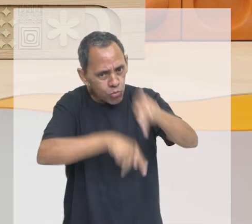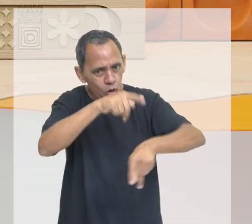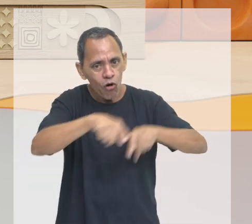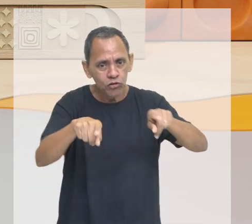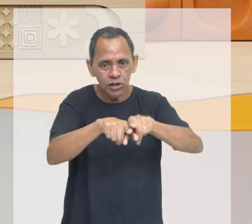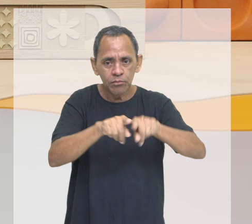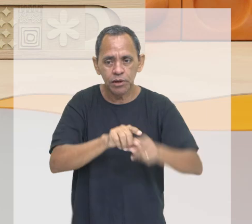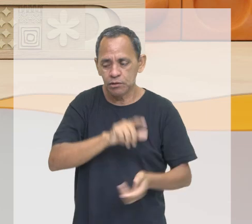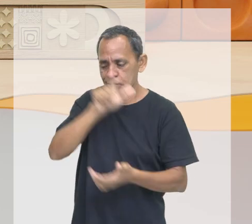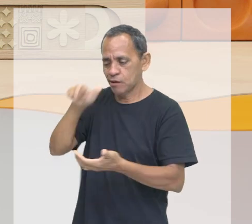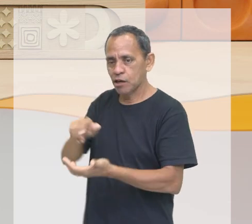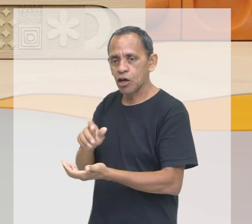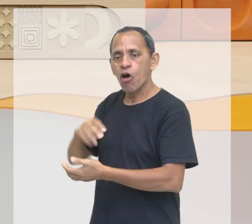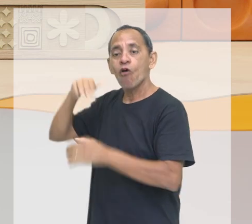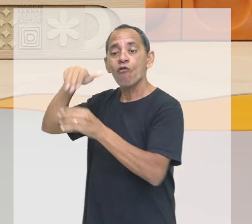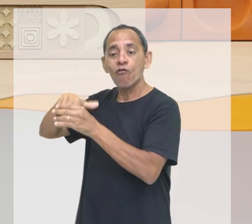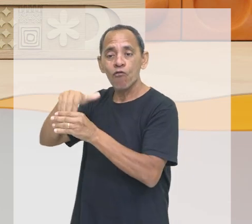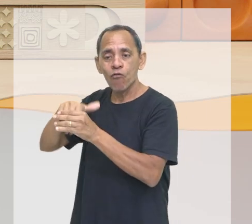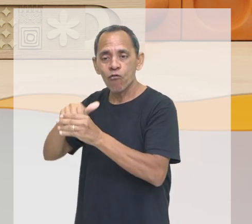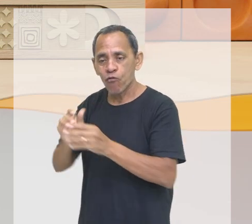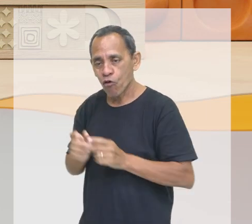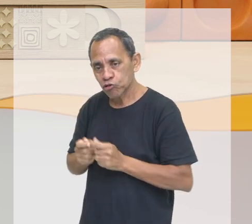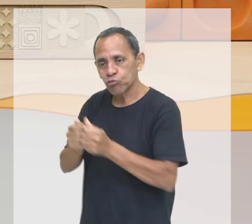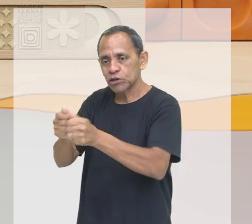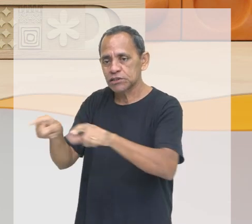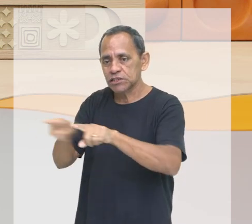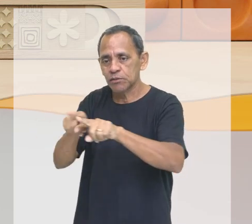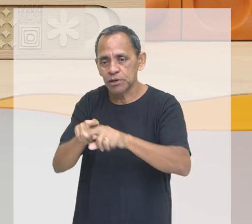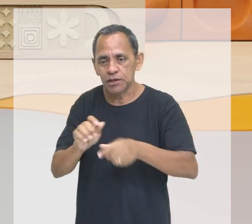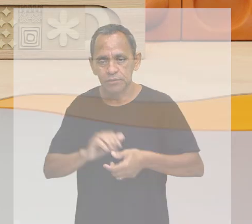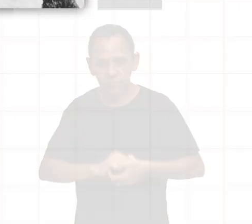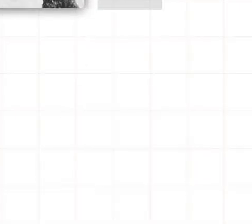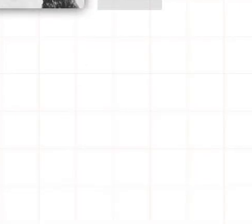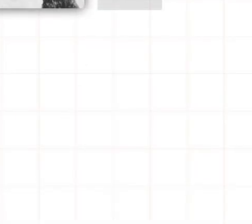a burguesia. Vamos ao texto agora, vamos adiante.